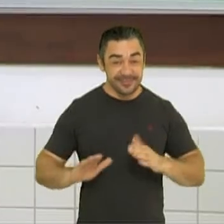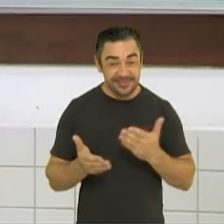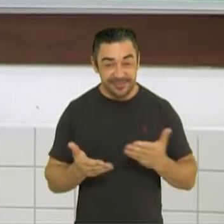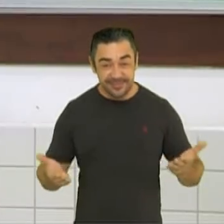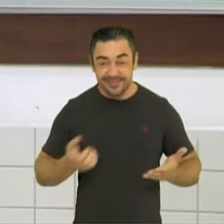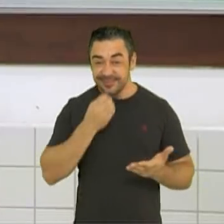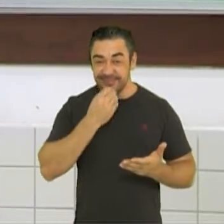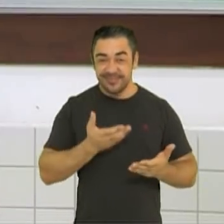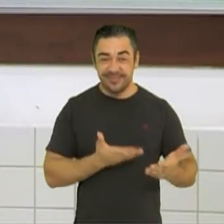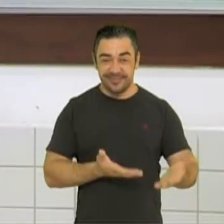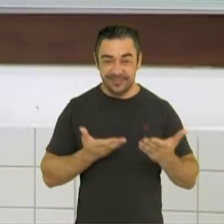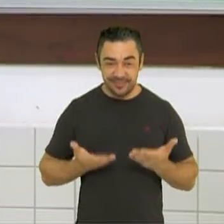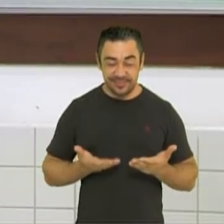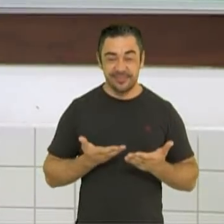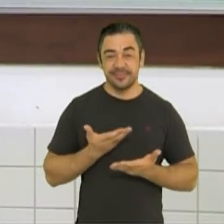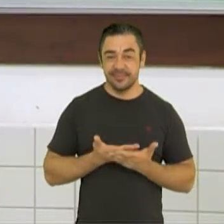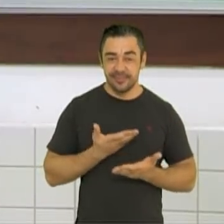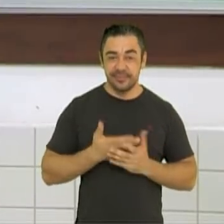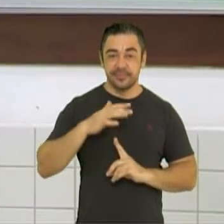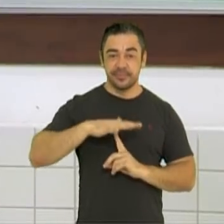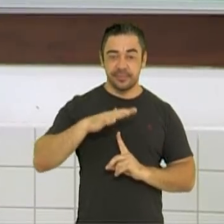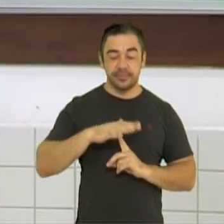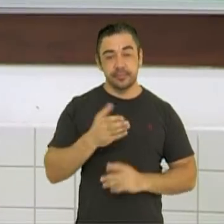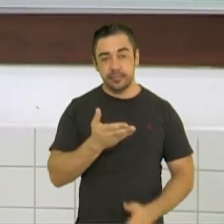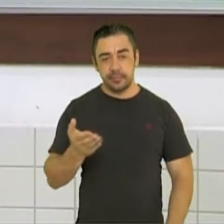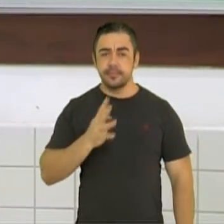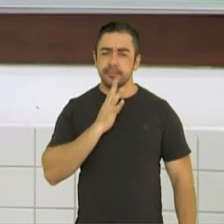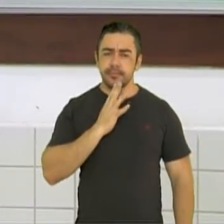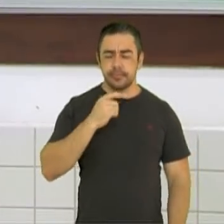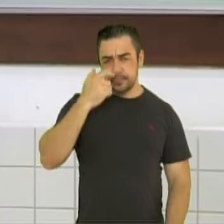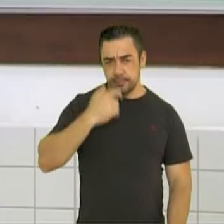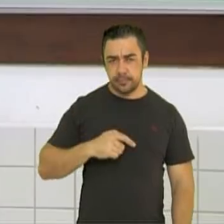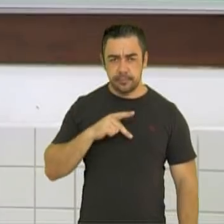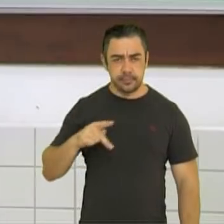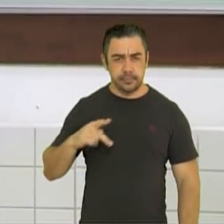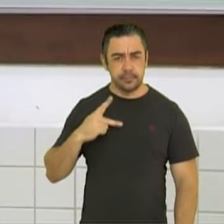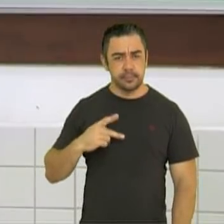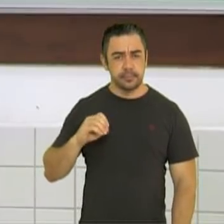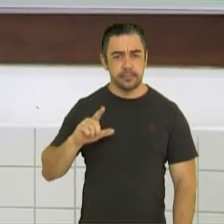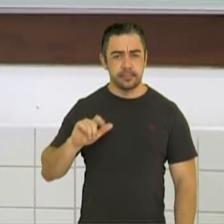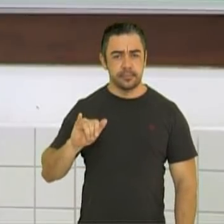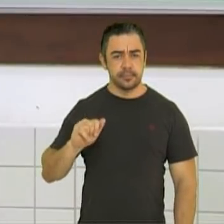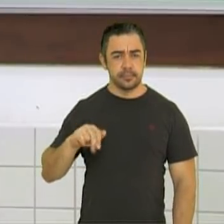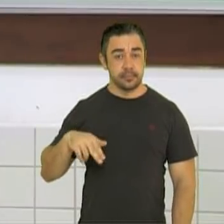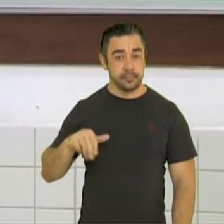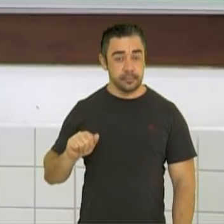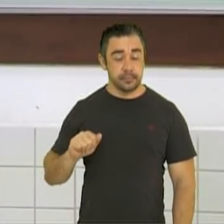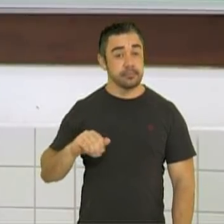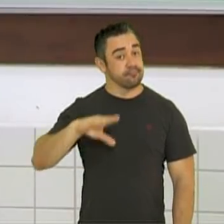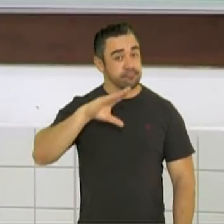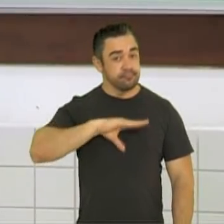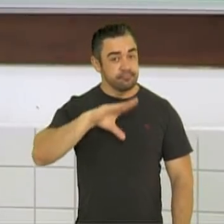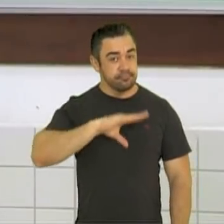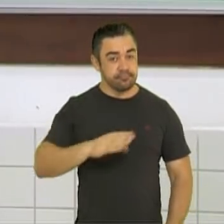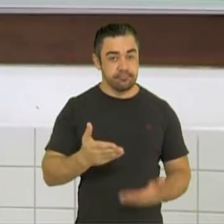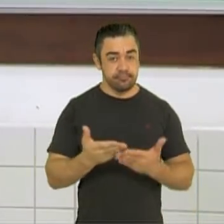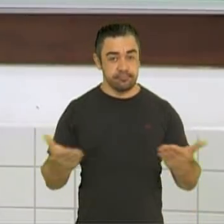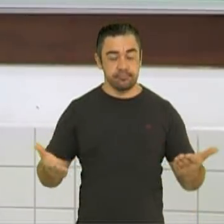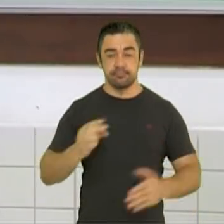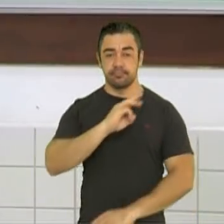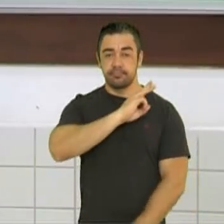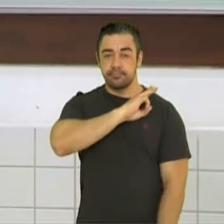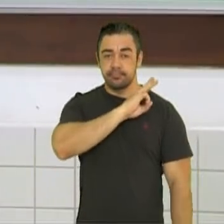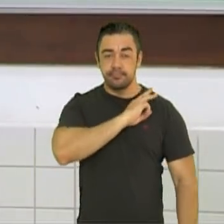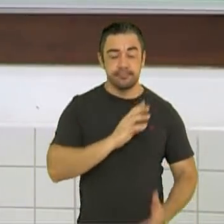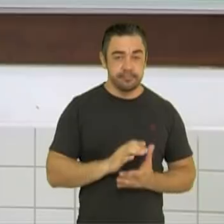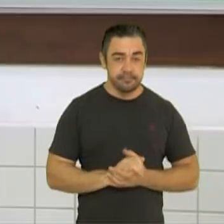Olá, sejam todos muito bem-vindos aqui no Aula Paraná. Você já me conhece, eu sou a professora Poliana Paio, leciono Língua Portuguesa para a terceira